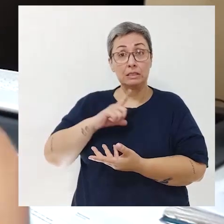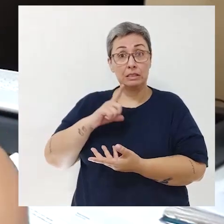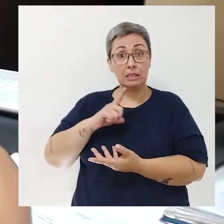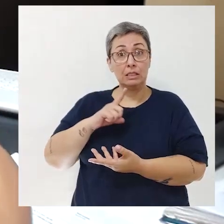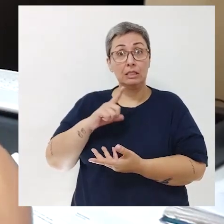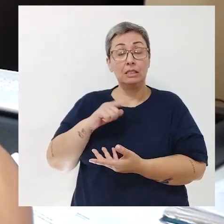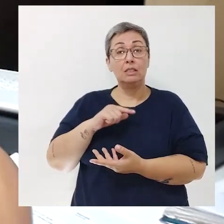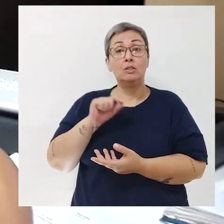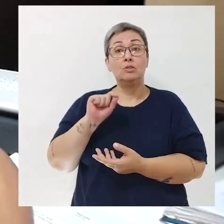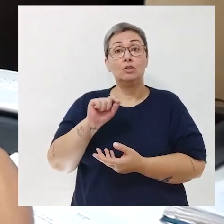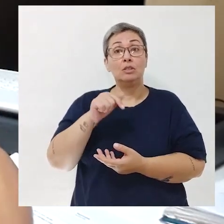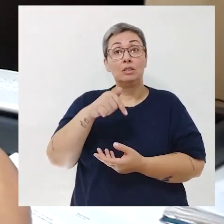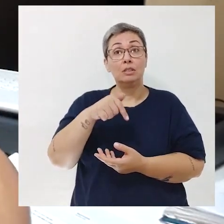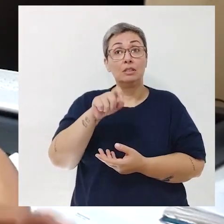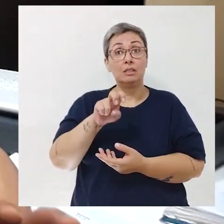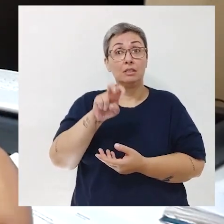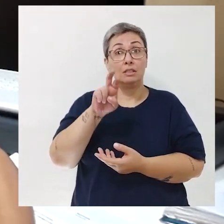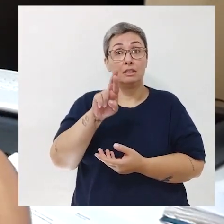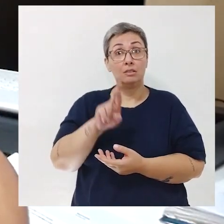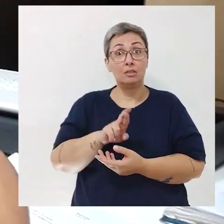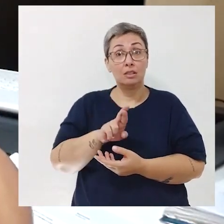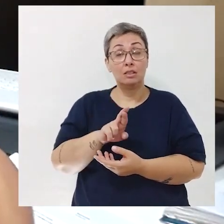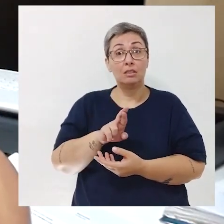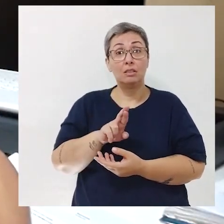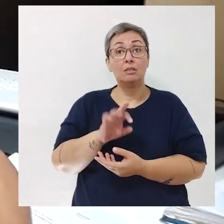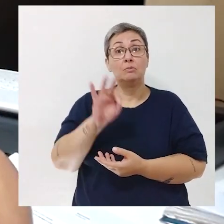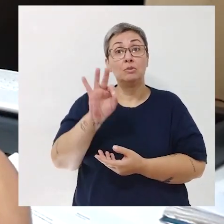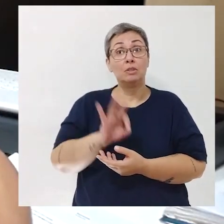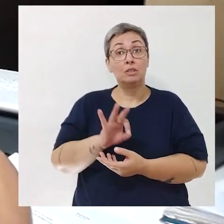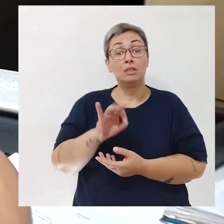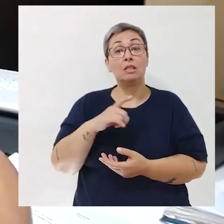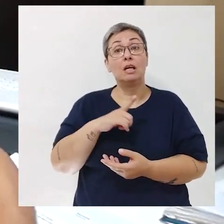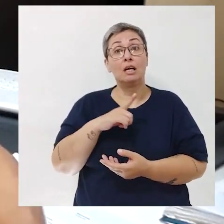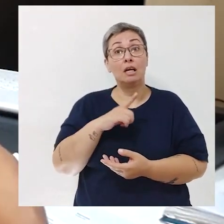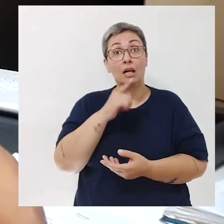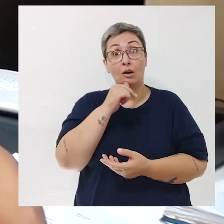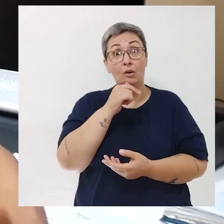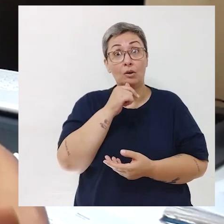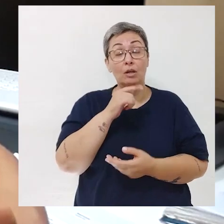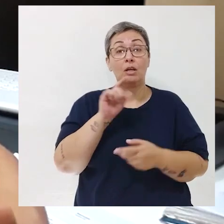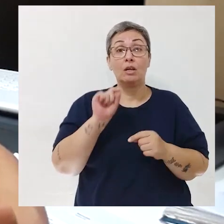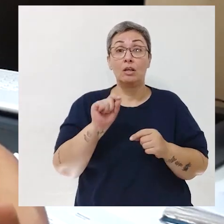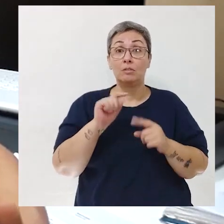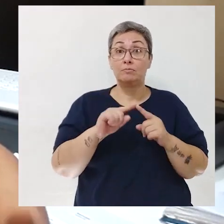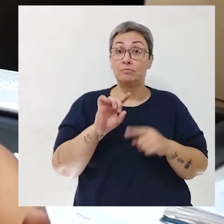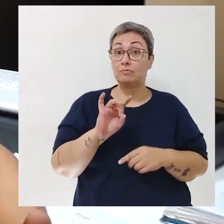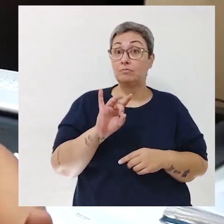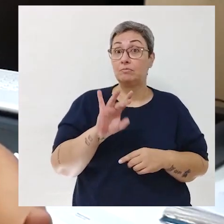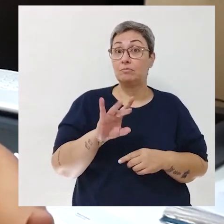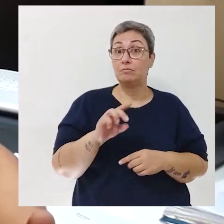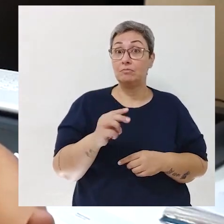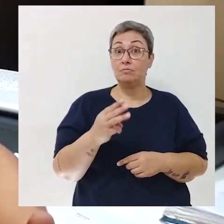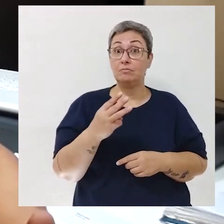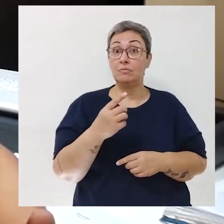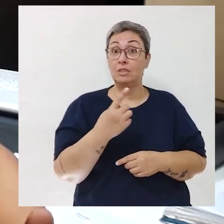ser composto de 70% de água, veja,